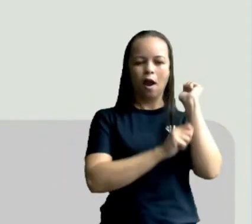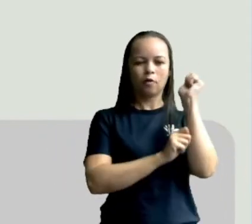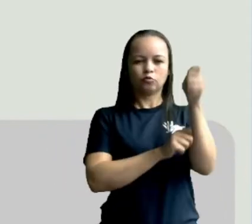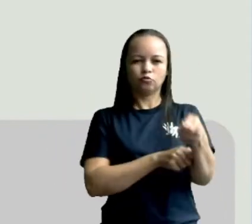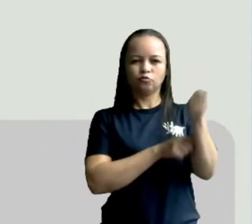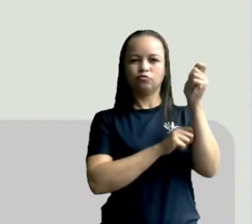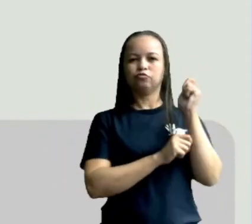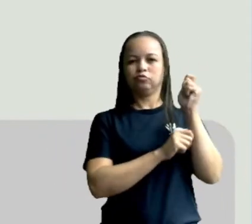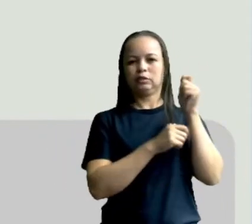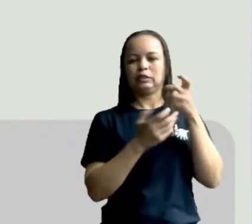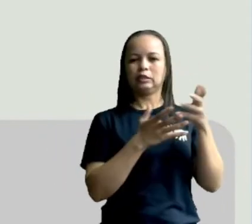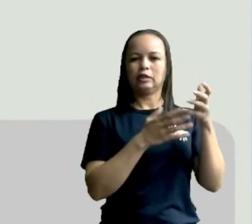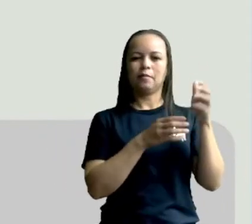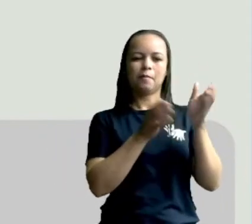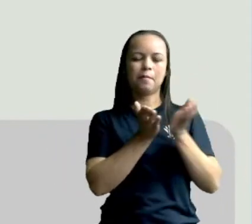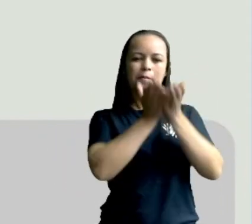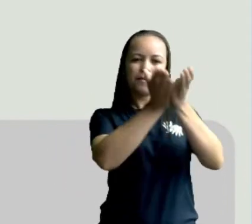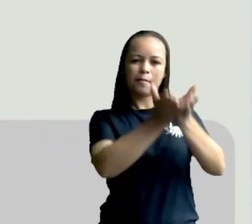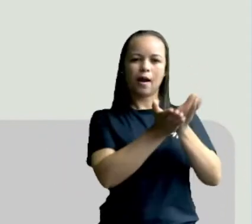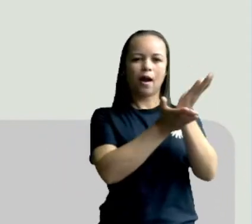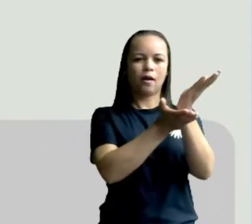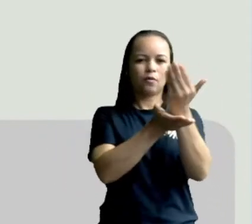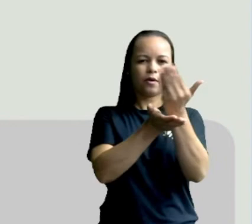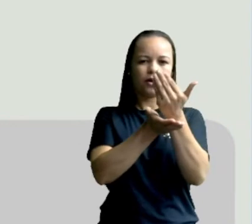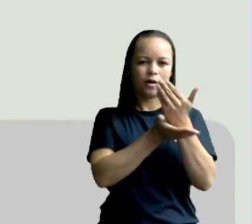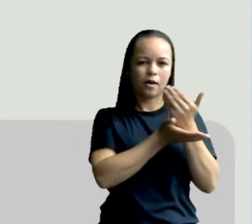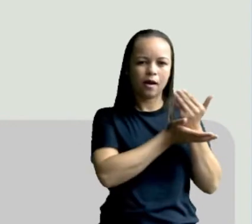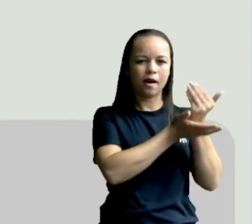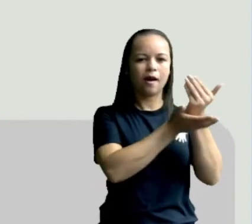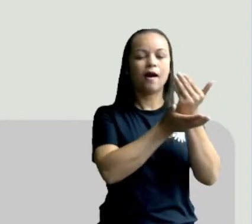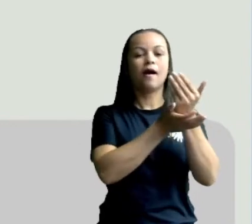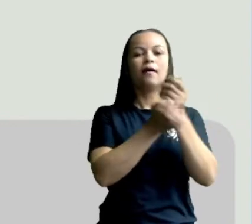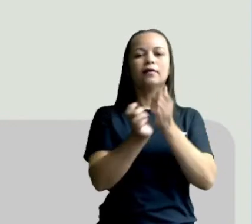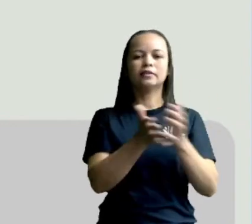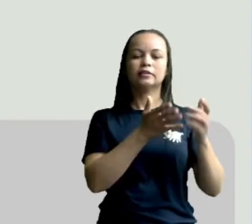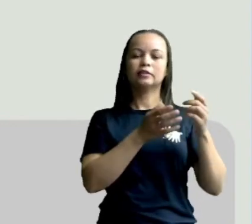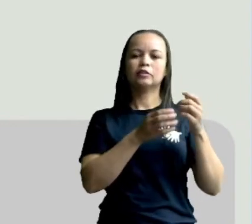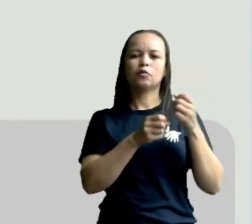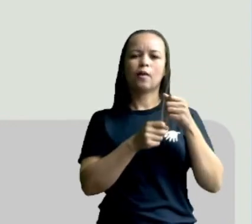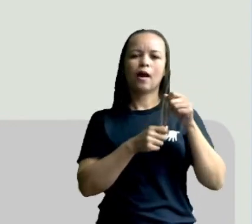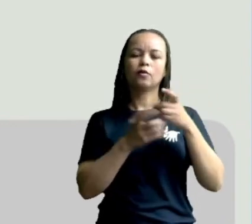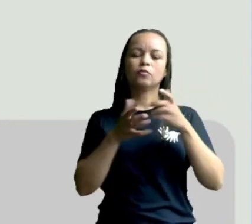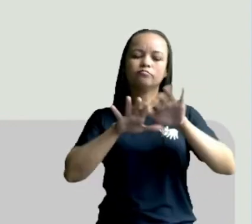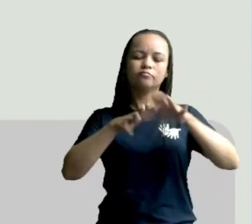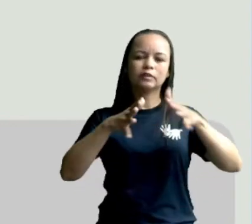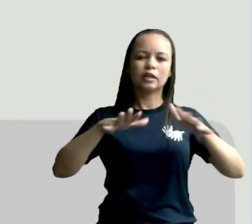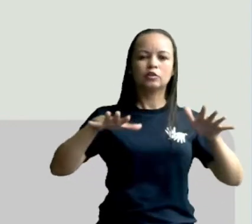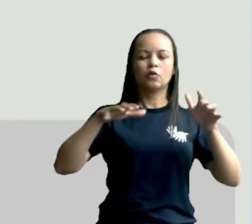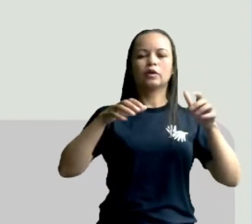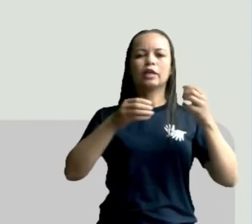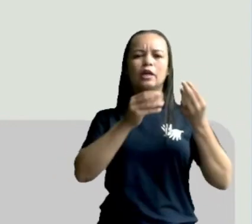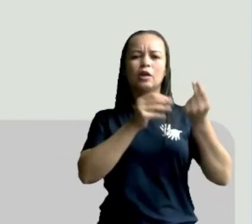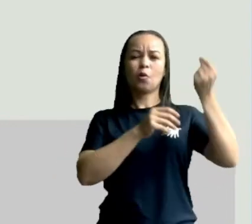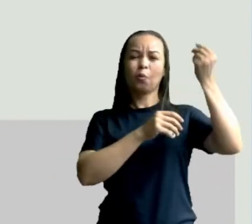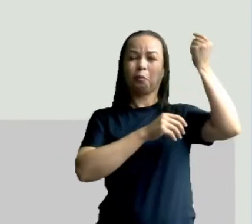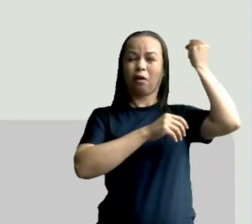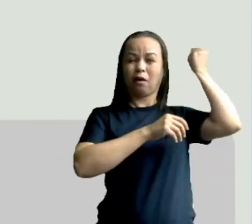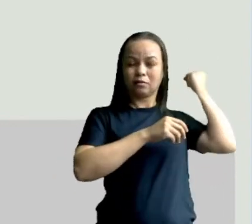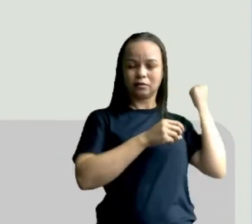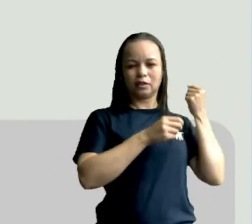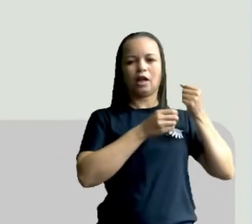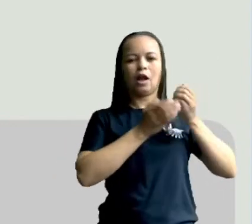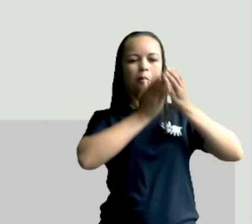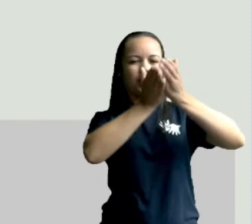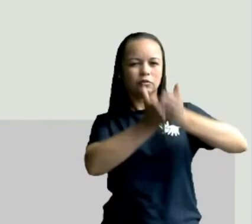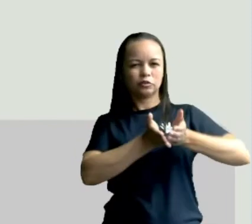pau e pano. O mesmo mar todo azul, em que em outros tempos foi cruzado por navegantes audazes em